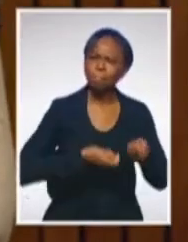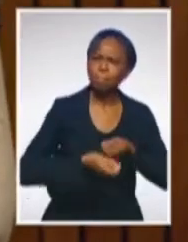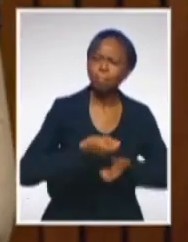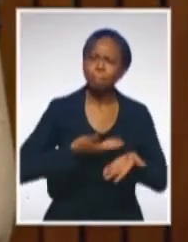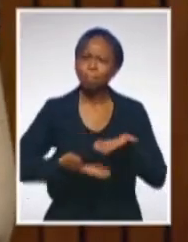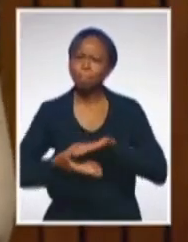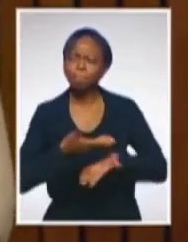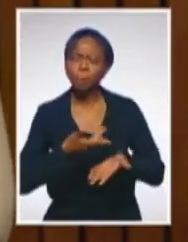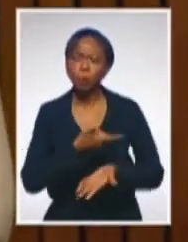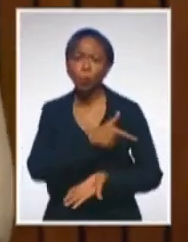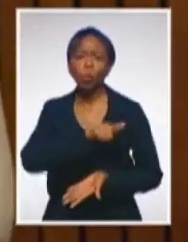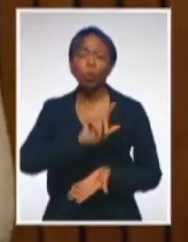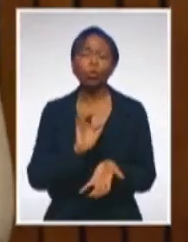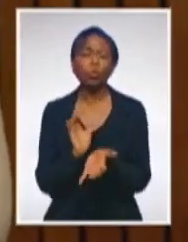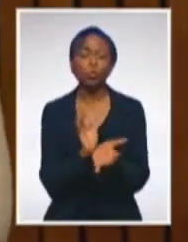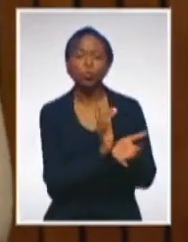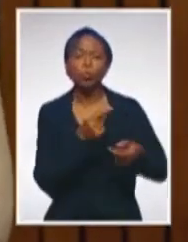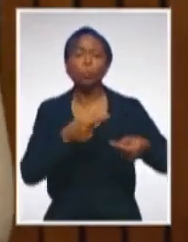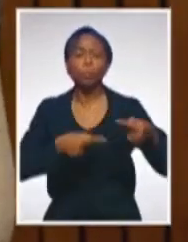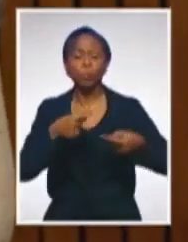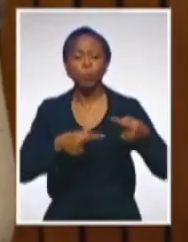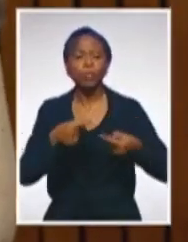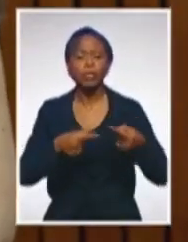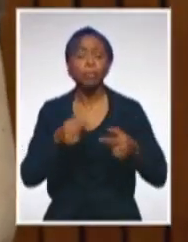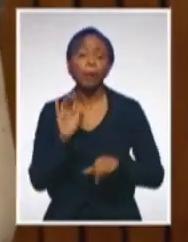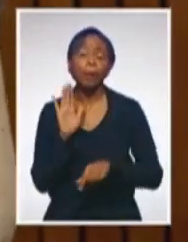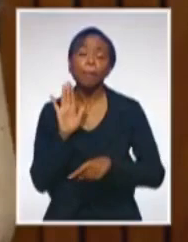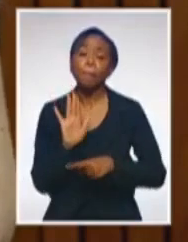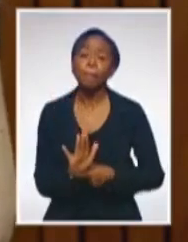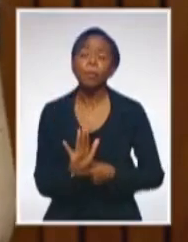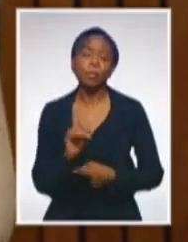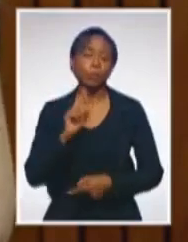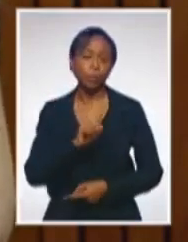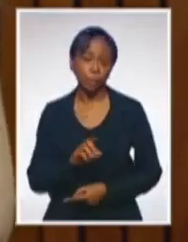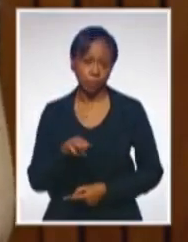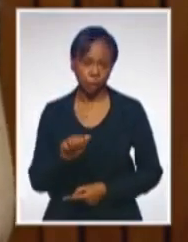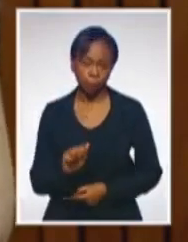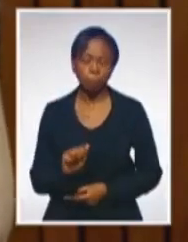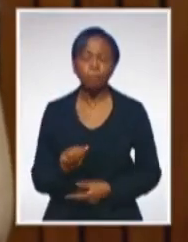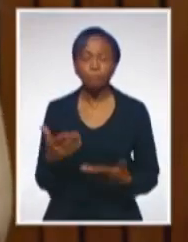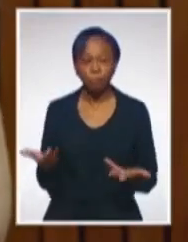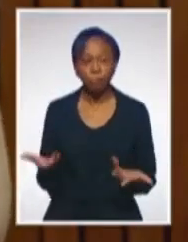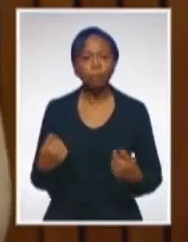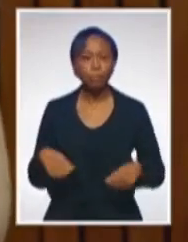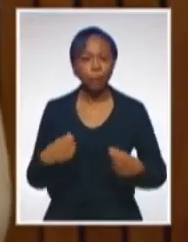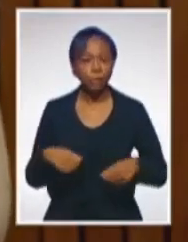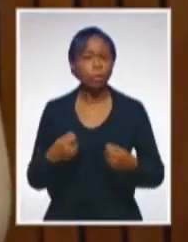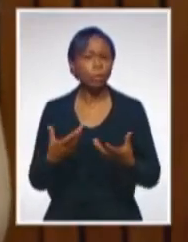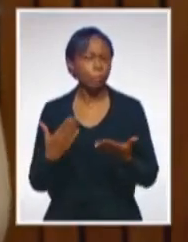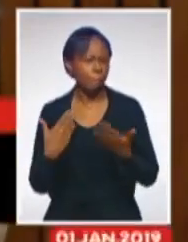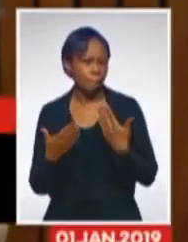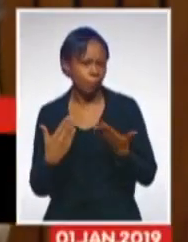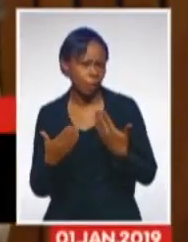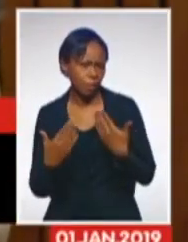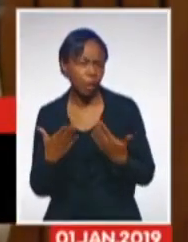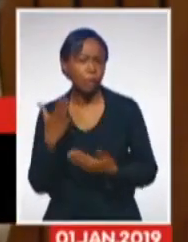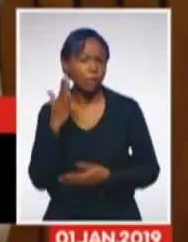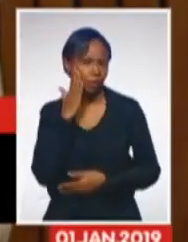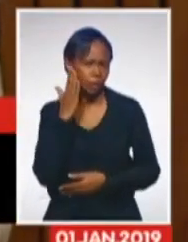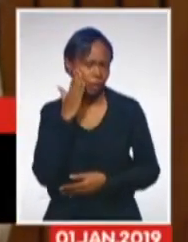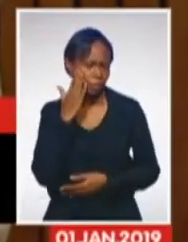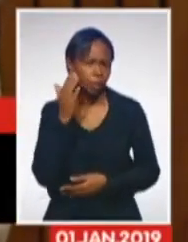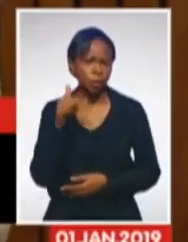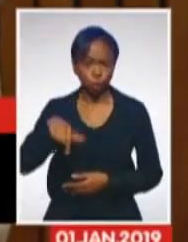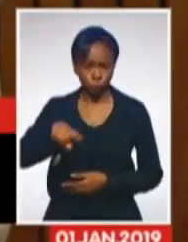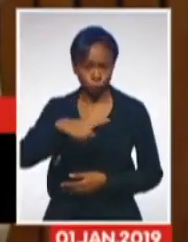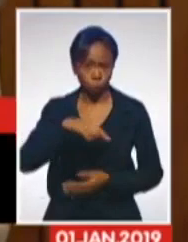do Zema? Bom, muito diálogo, e a gente sabe que tanto os novos parlamentares